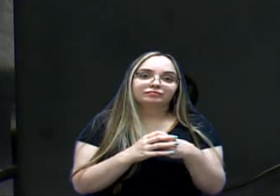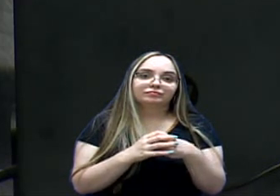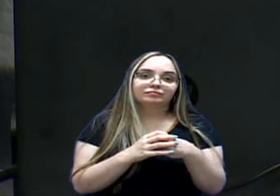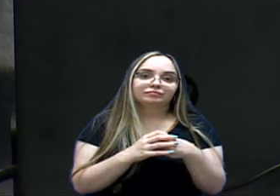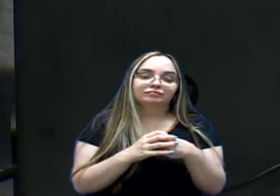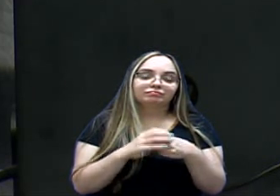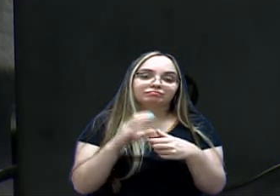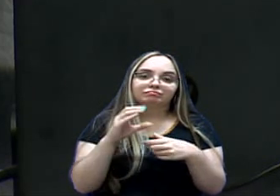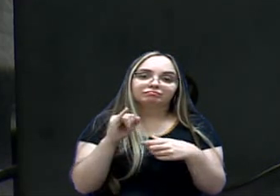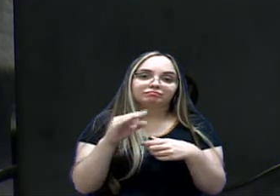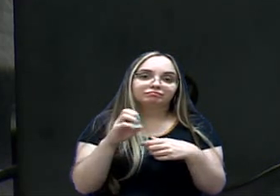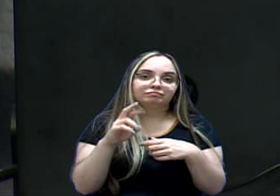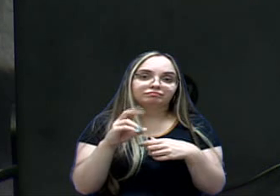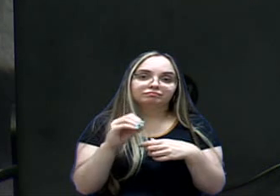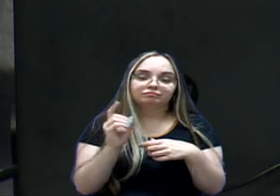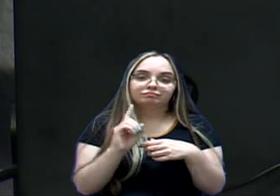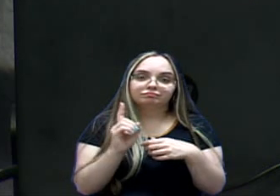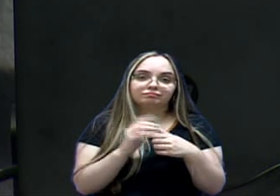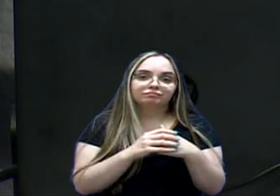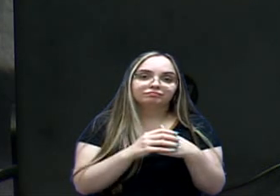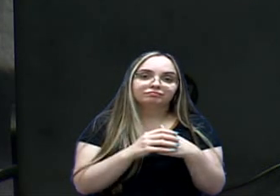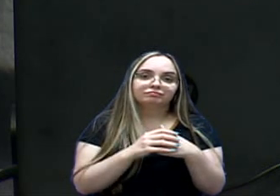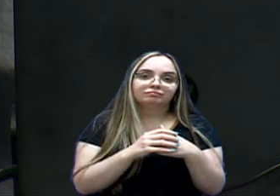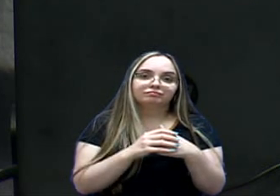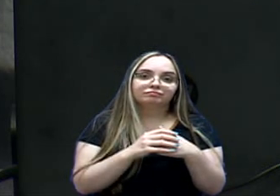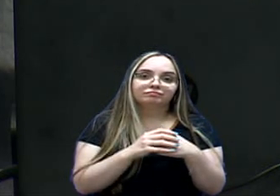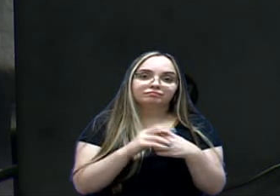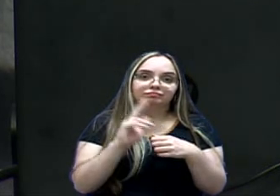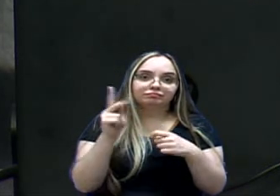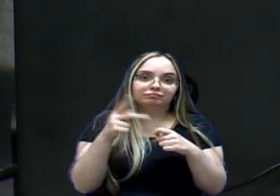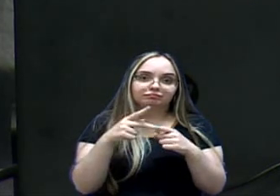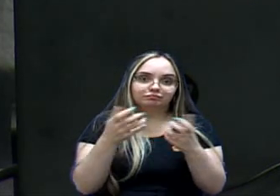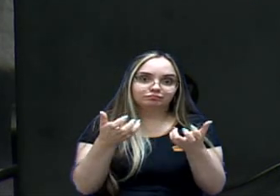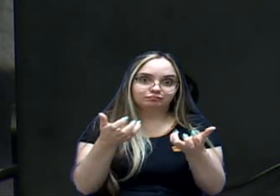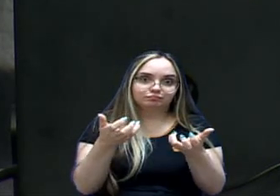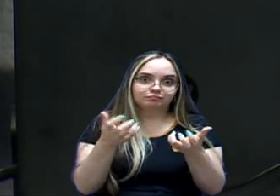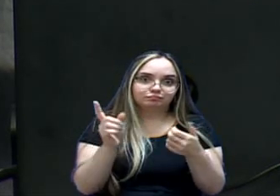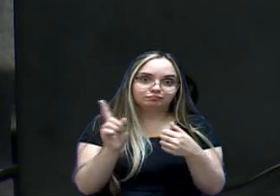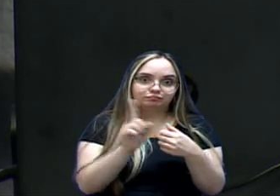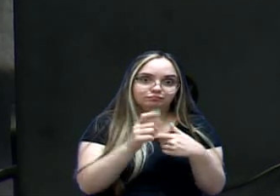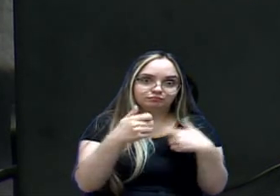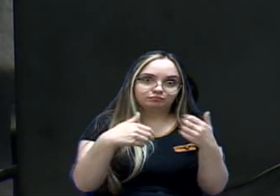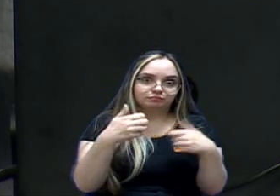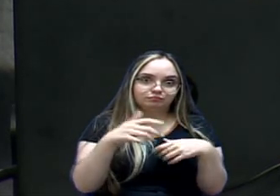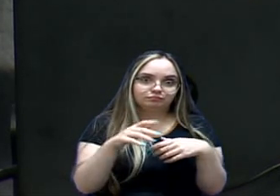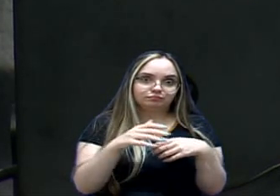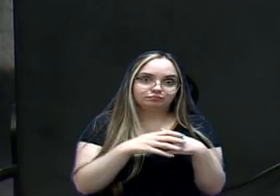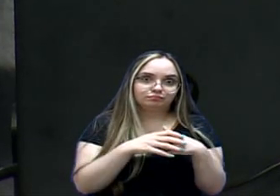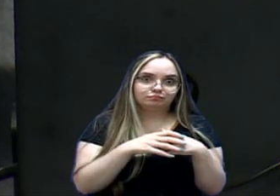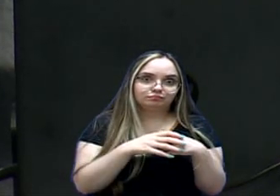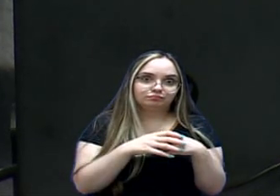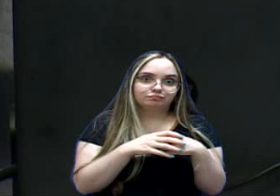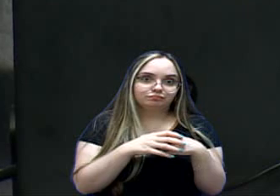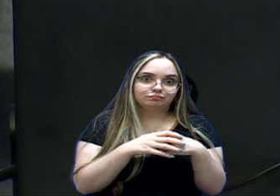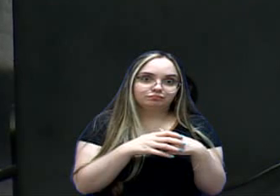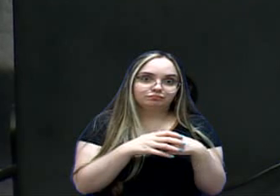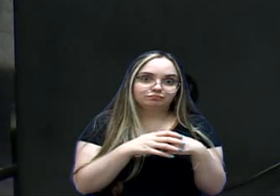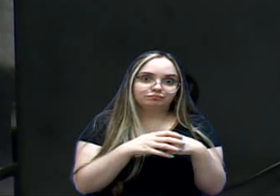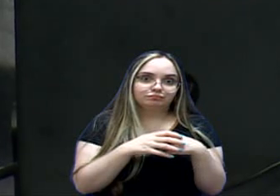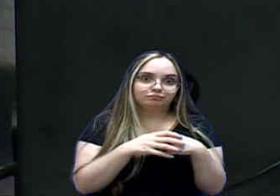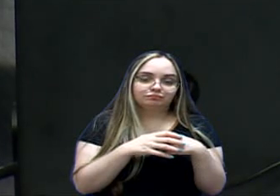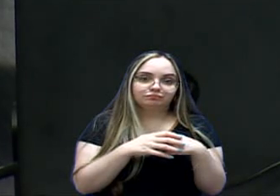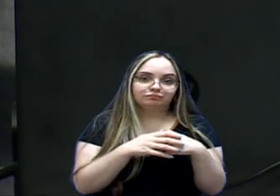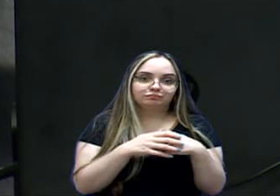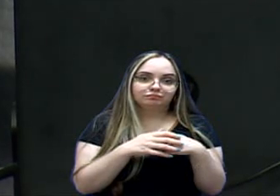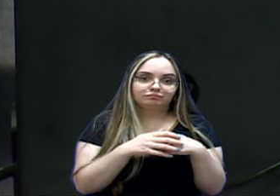Cícero João também não. Simoa. Doutor Hélio, o senhor vai falar como líder? Não, pode passar o próximo